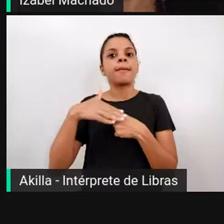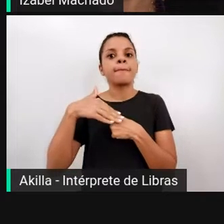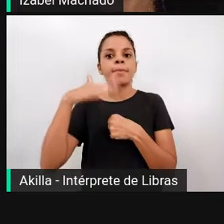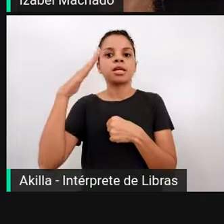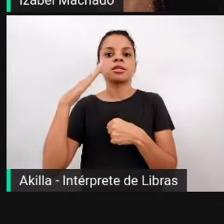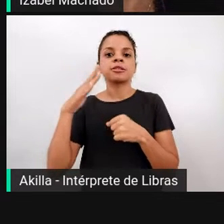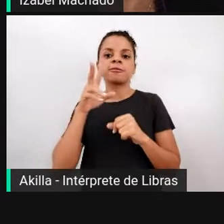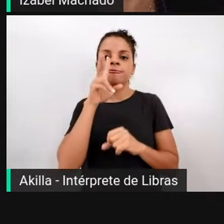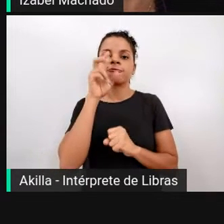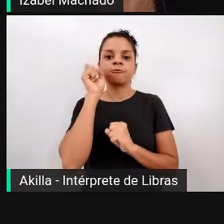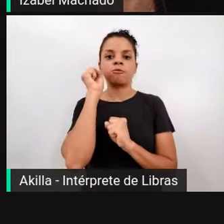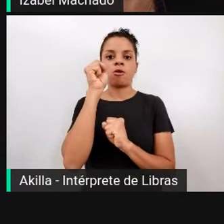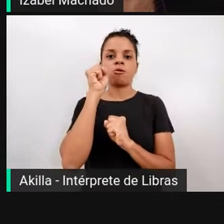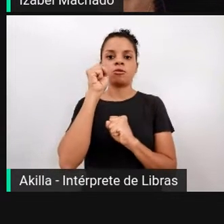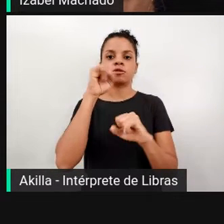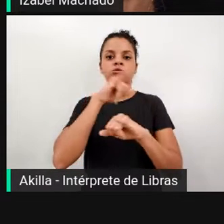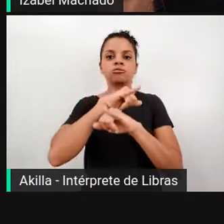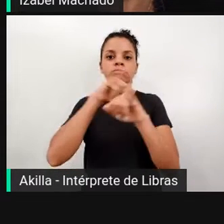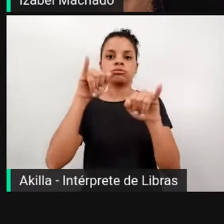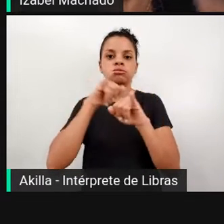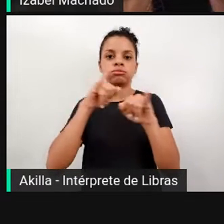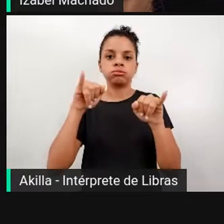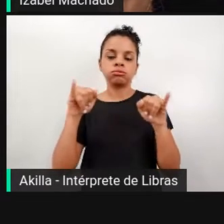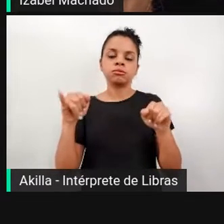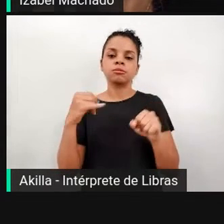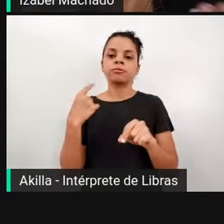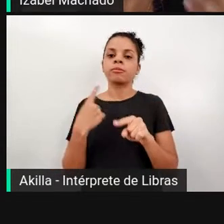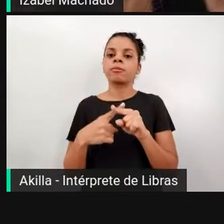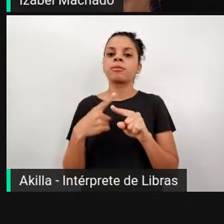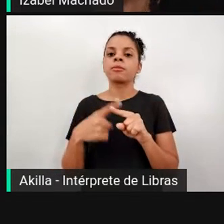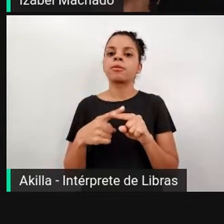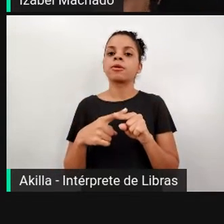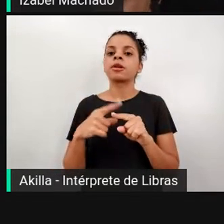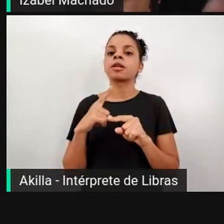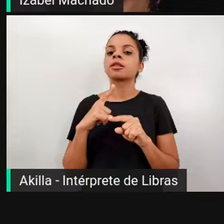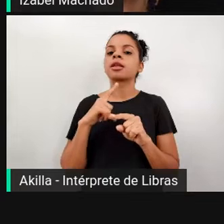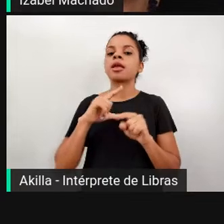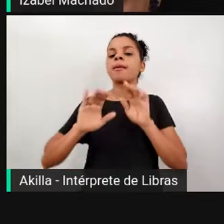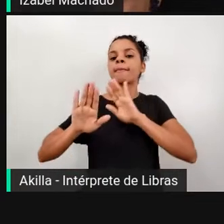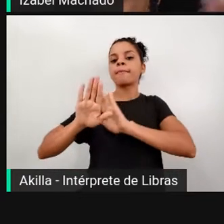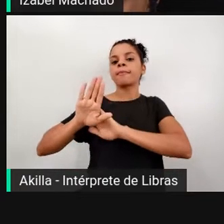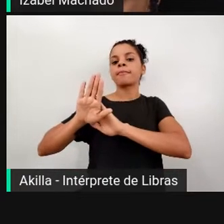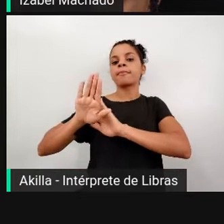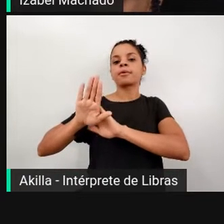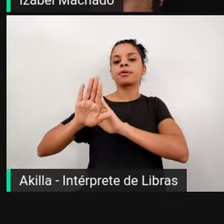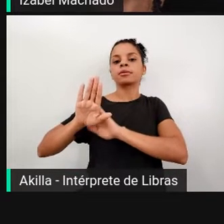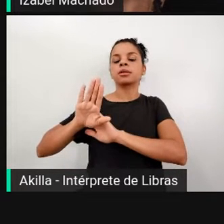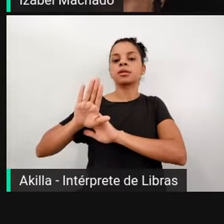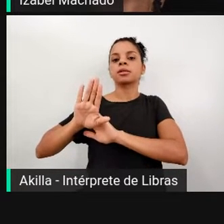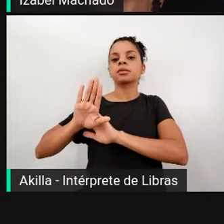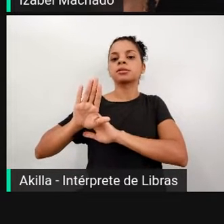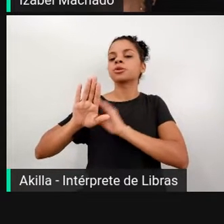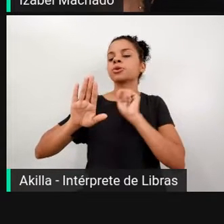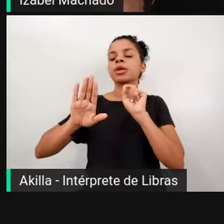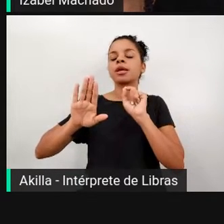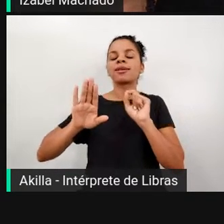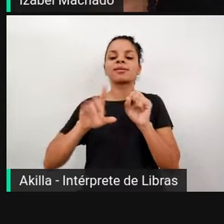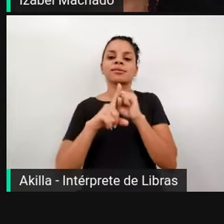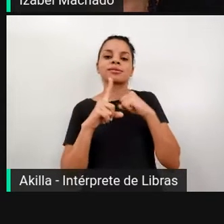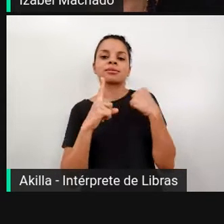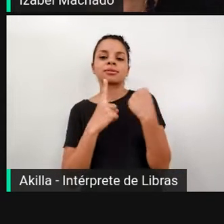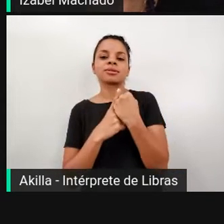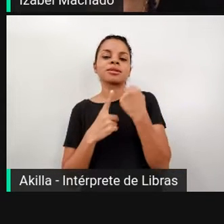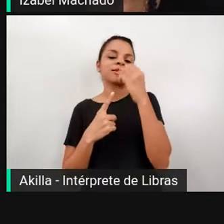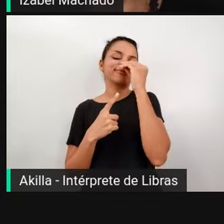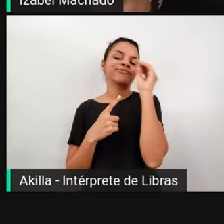tem a questão por trás disso do descrédito da sociedade nas instituições, né? Então, a